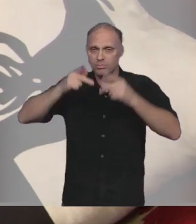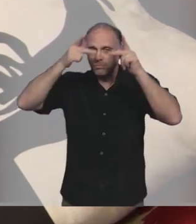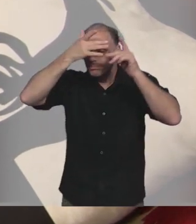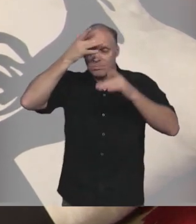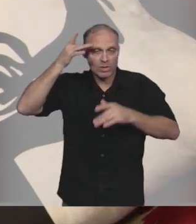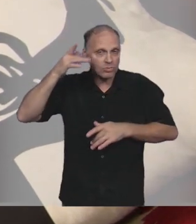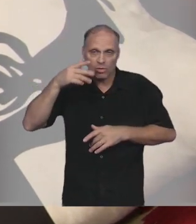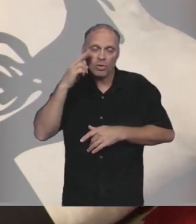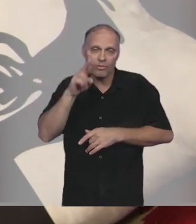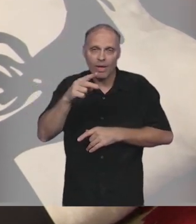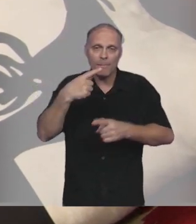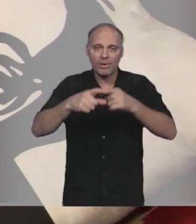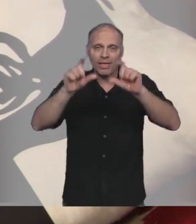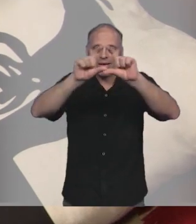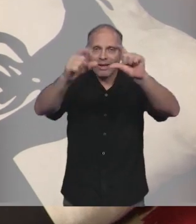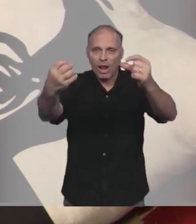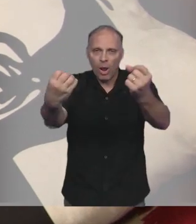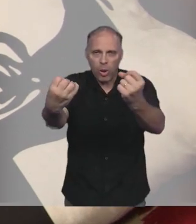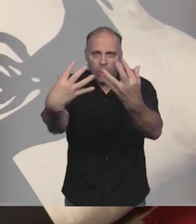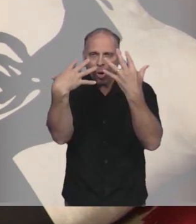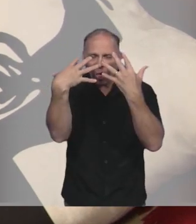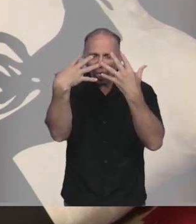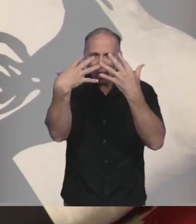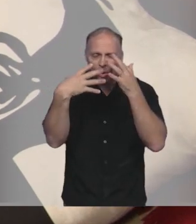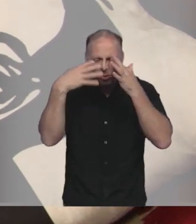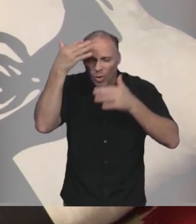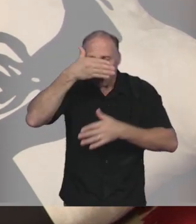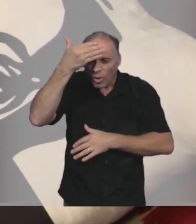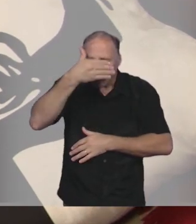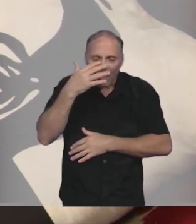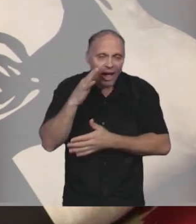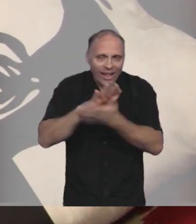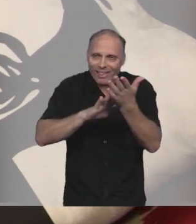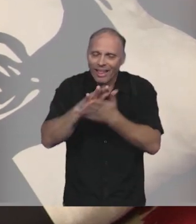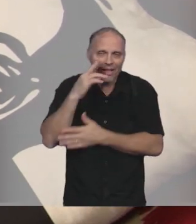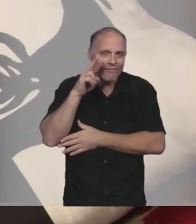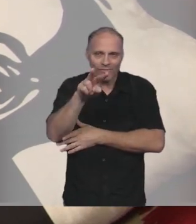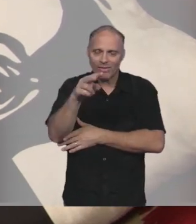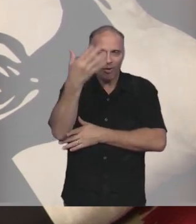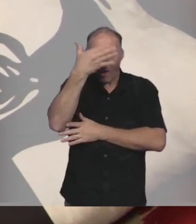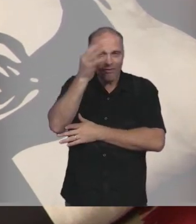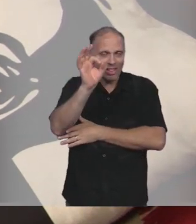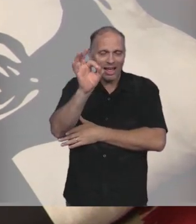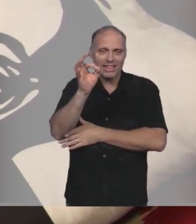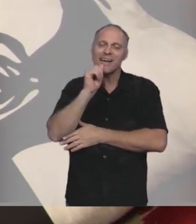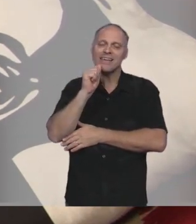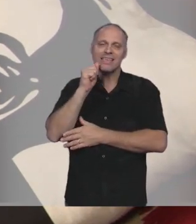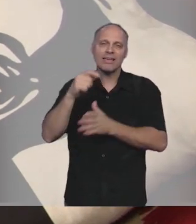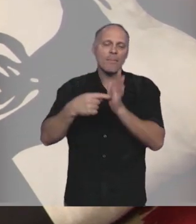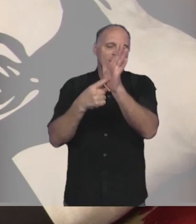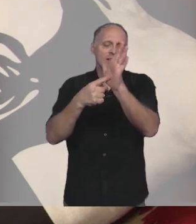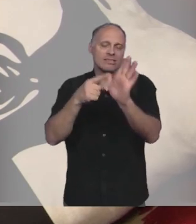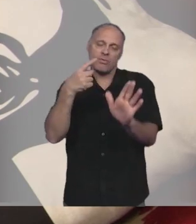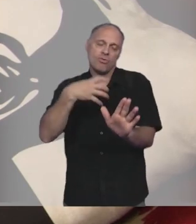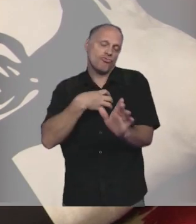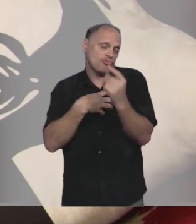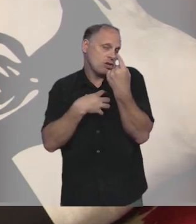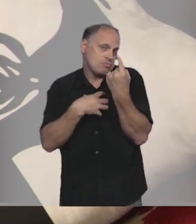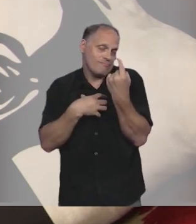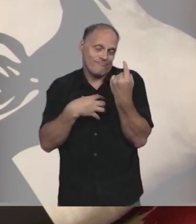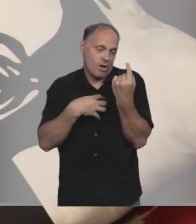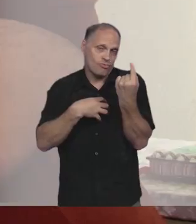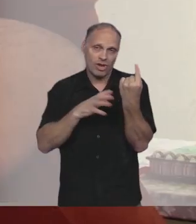Quando a vara da luz geral está na tua cara, tu não enxerga a plateia, a tua apresentação pode acontecer de uma